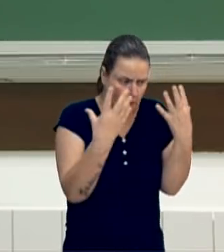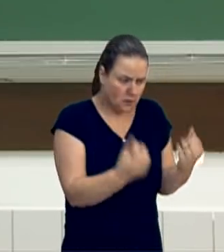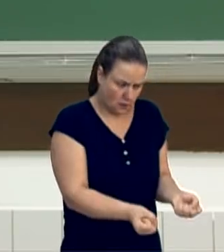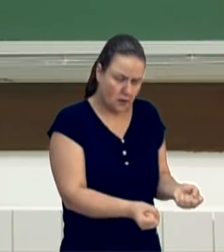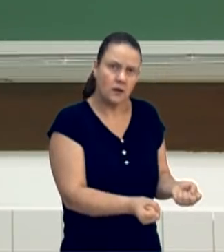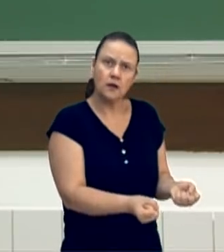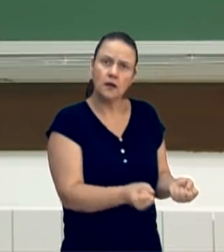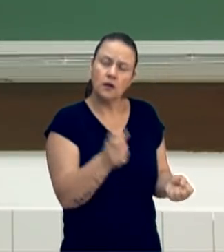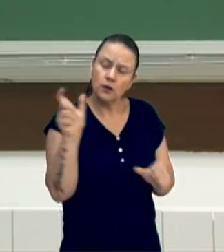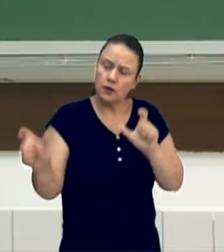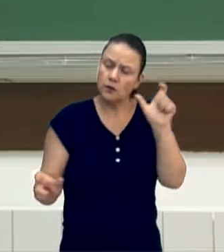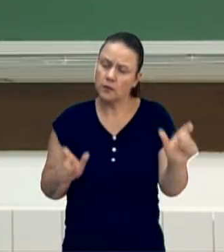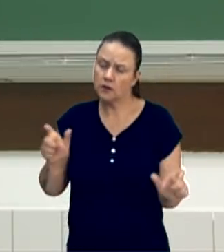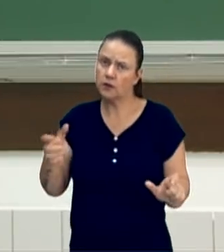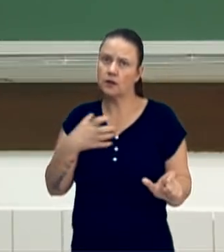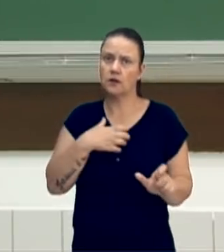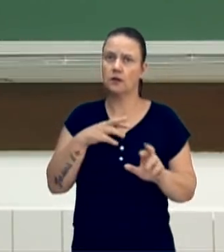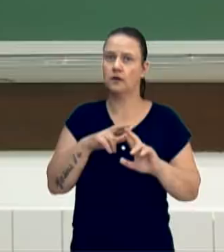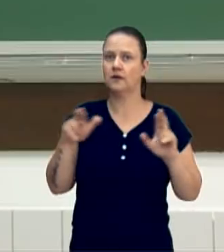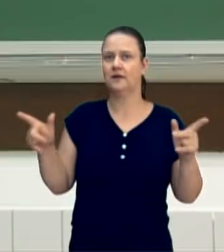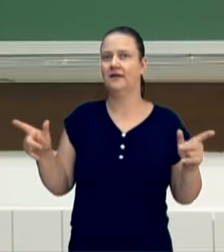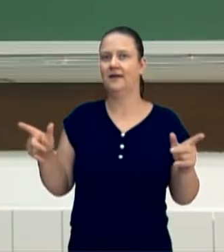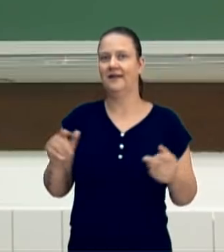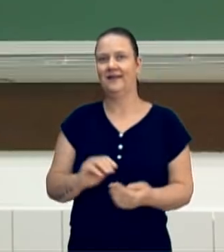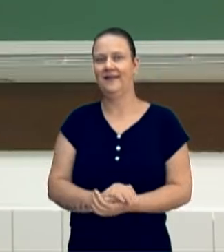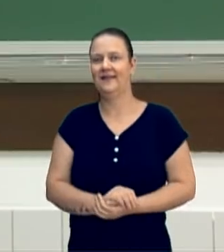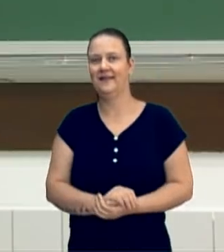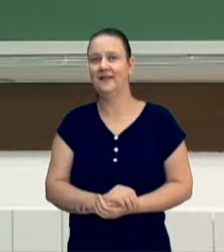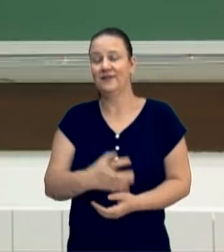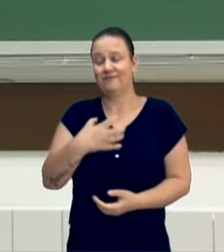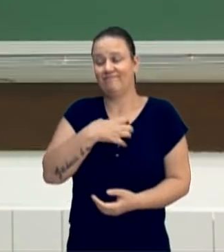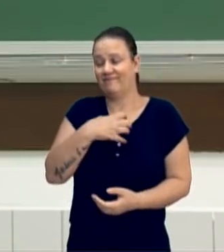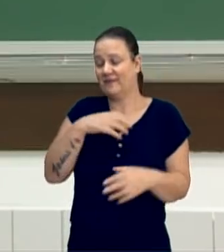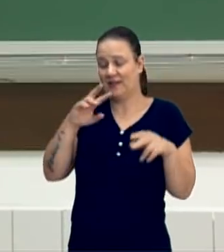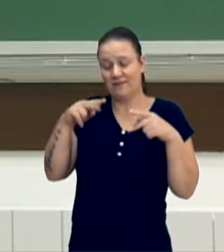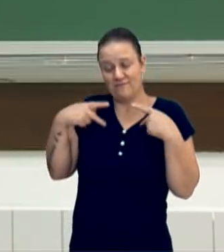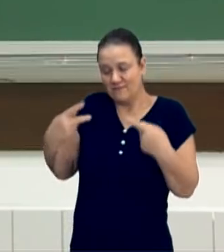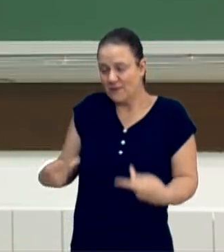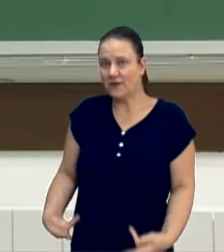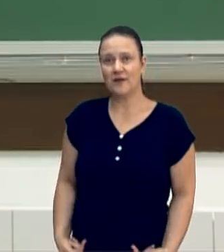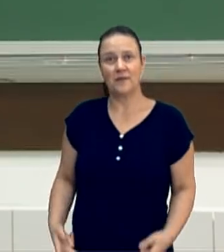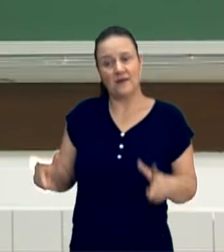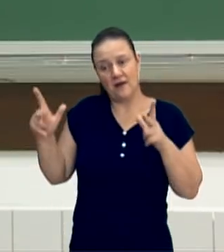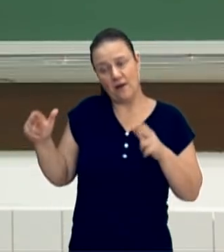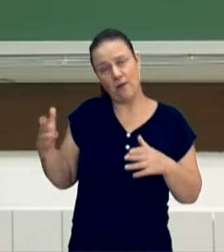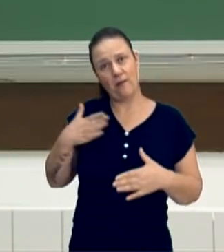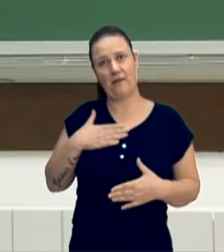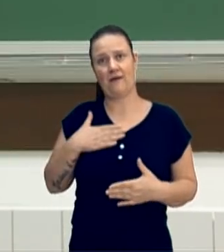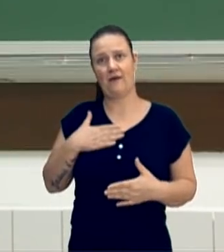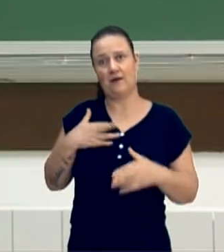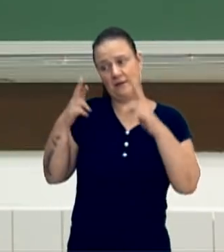tem o seu jeito, mas que ela é um ser humano mesmo assim e deve ser